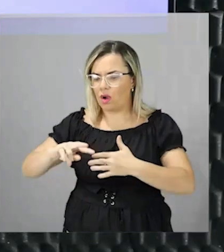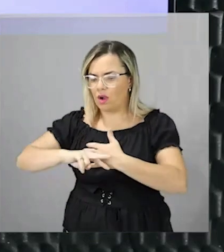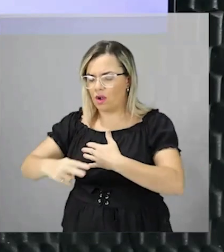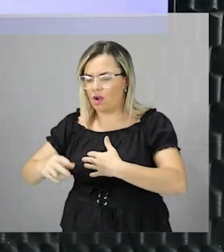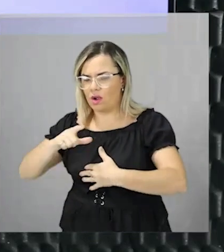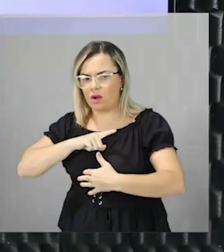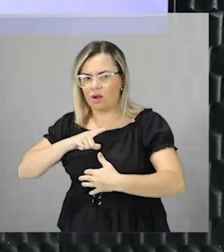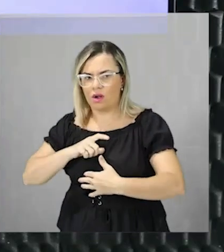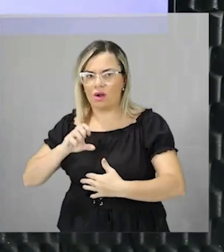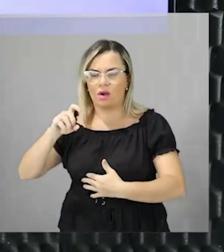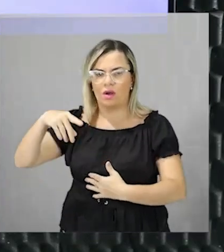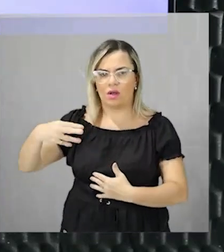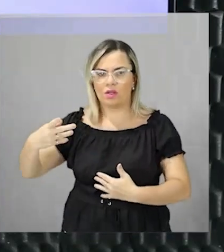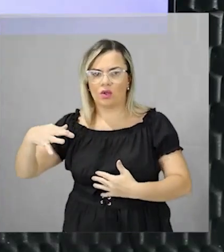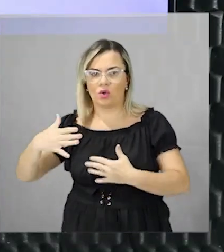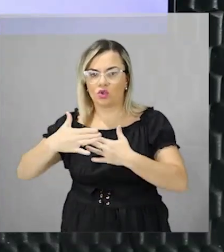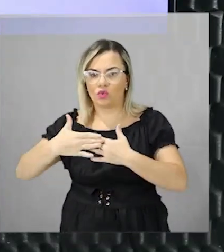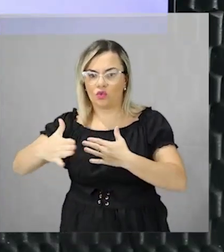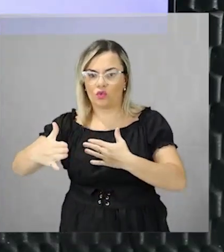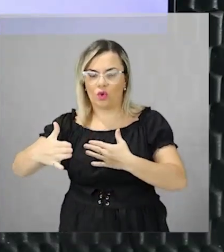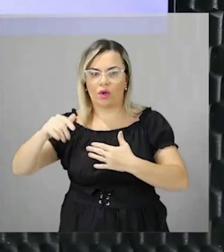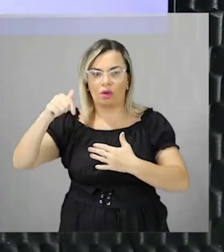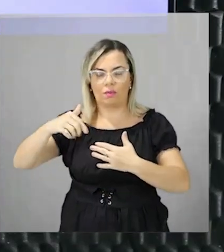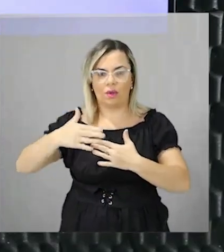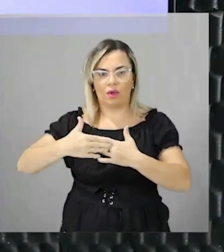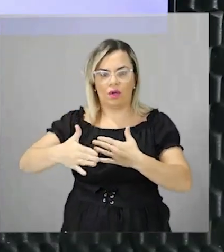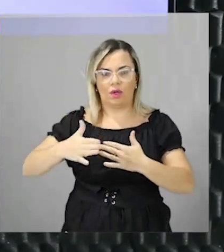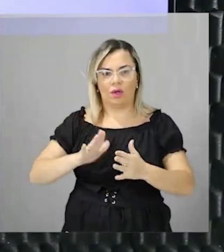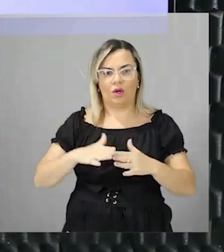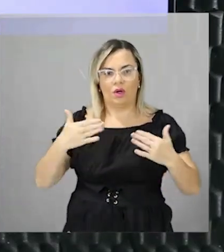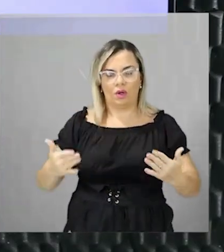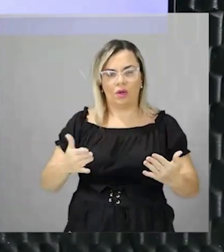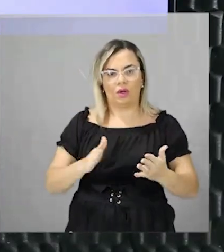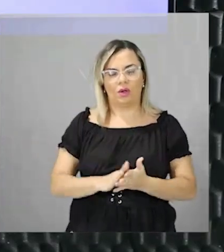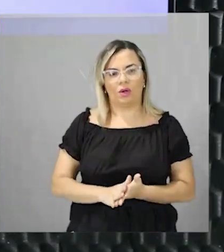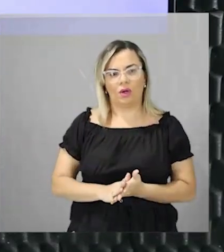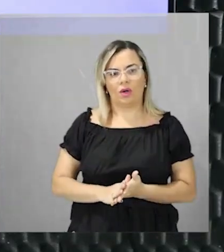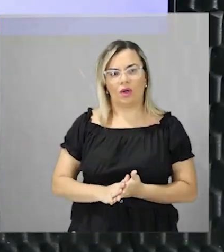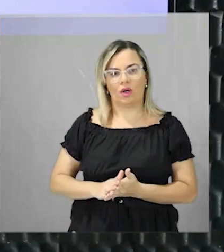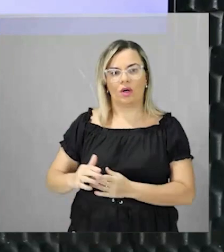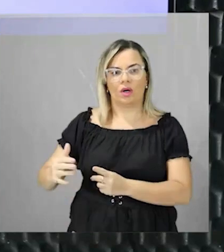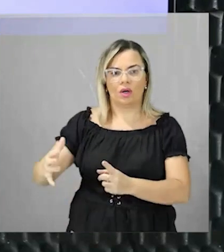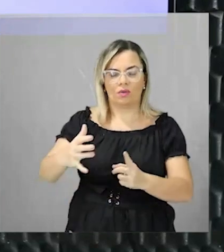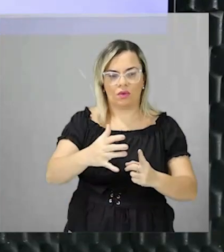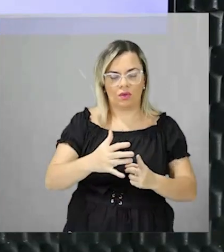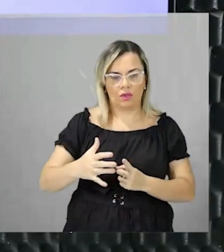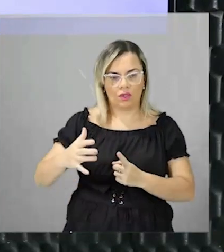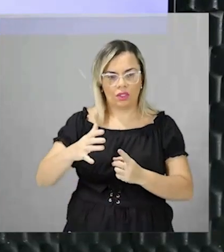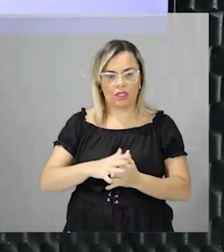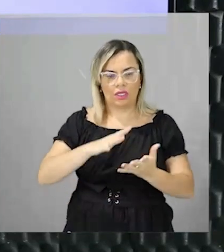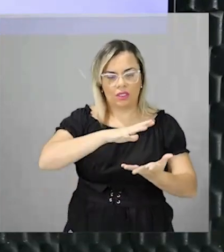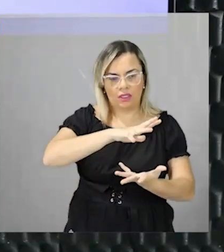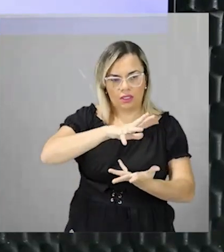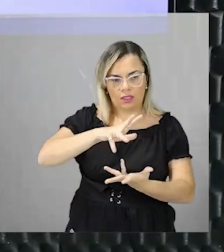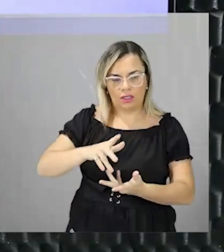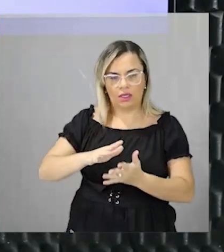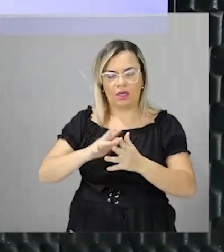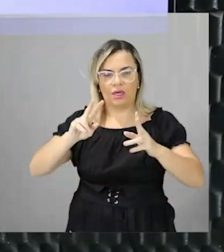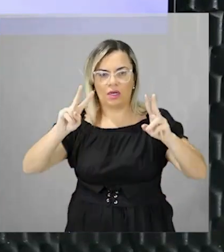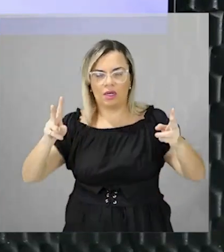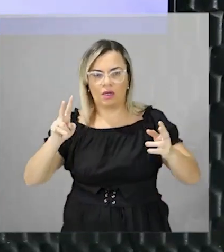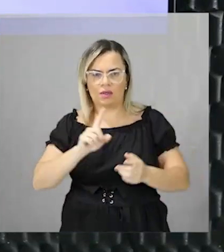forma, endógeno, né? A gente já falou sobre isso. Agentes da Terra que vão, abre aspas, respira bem aí, não